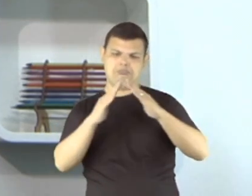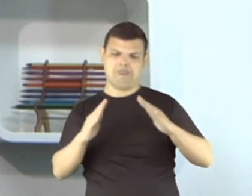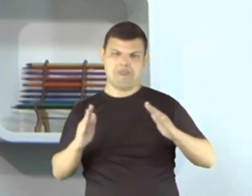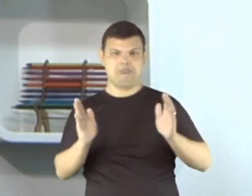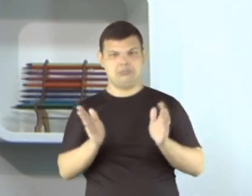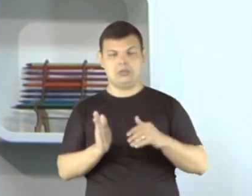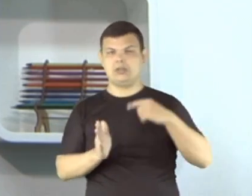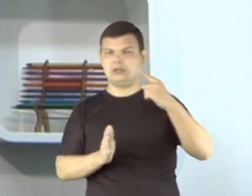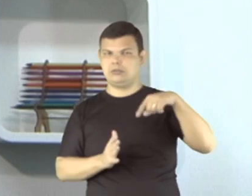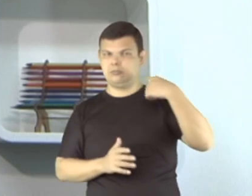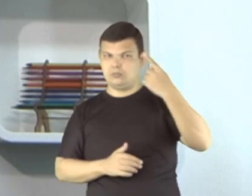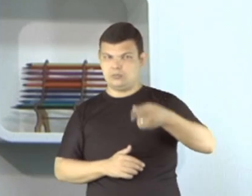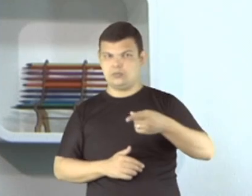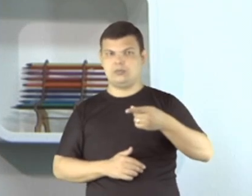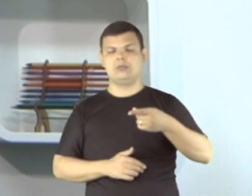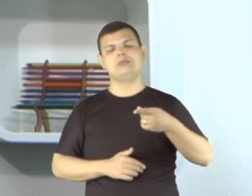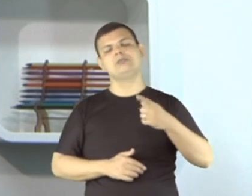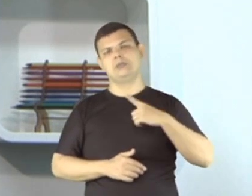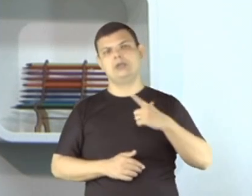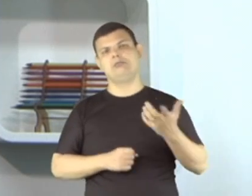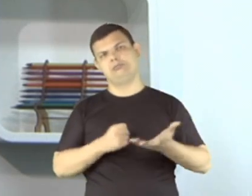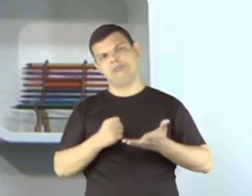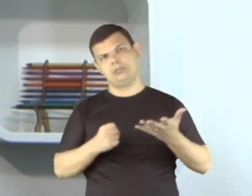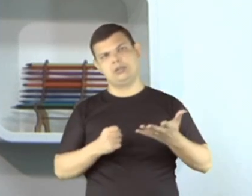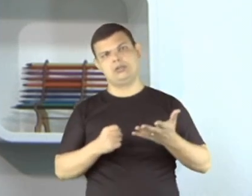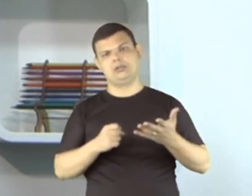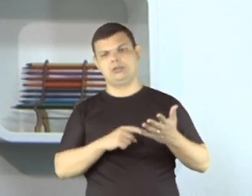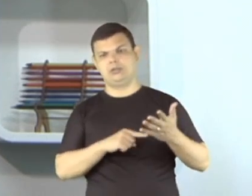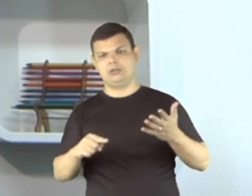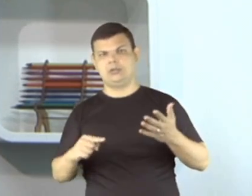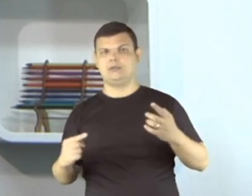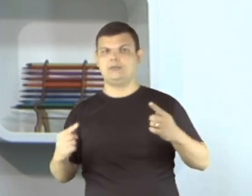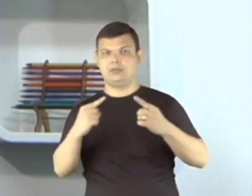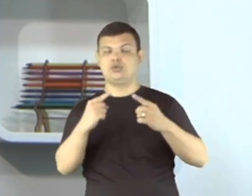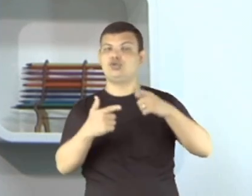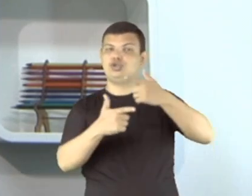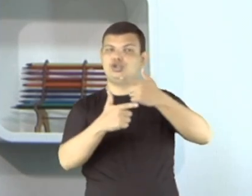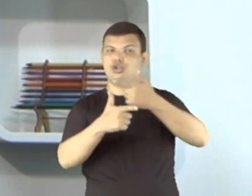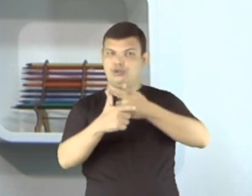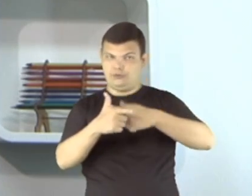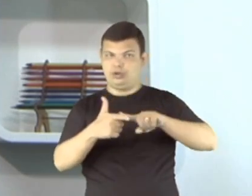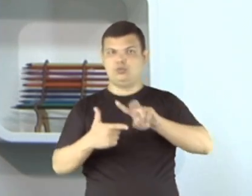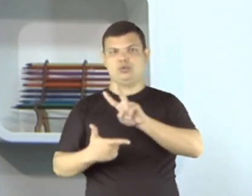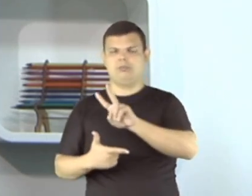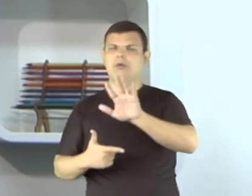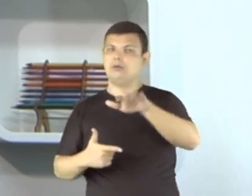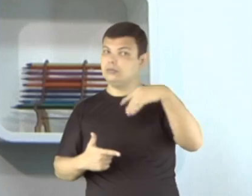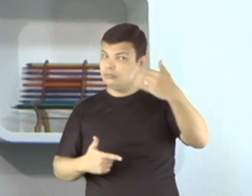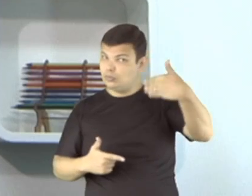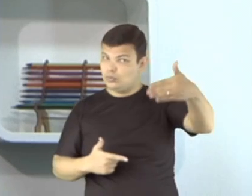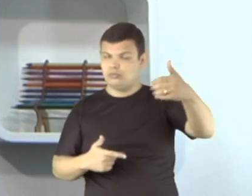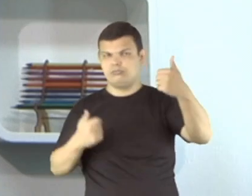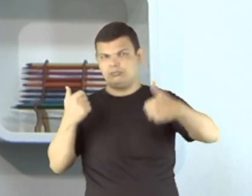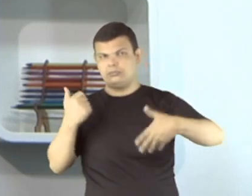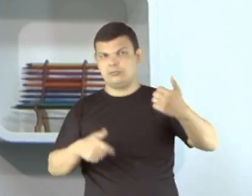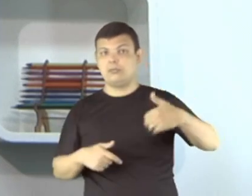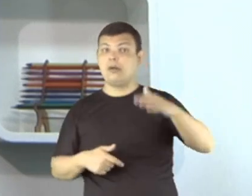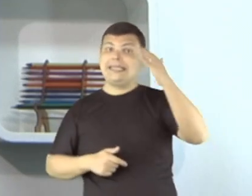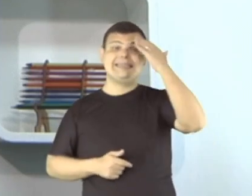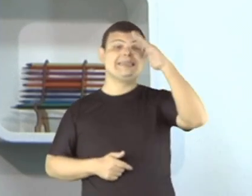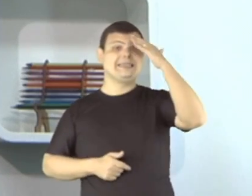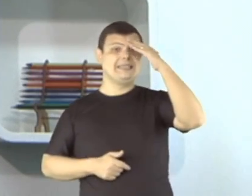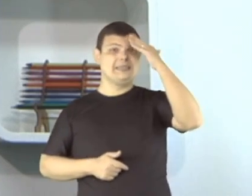2, aí nós já teremos uma relação de base vezes altura dividido por 2. Não vamos trabalhar isso nessa área, mas